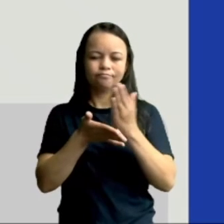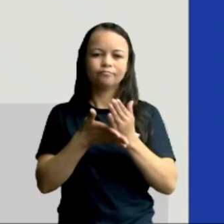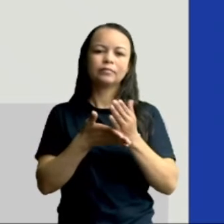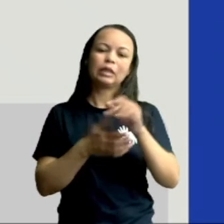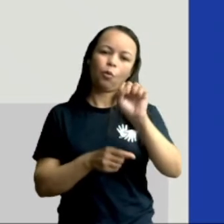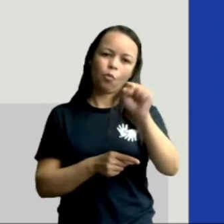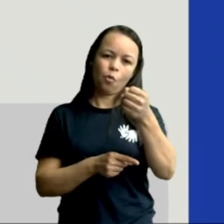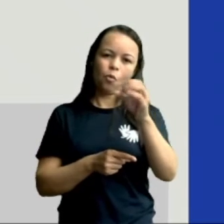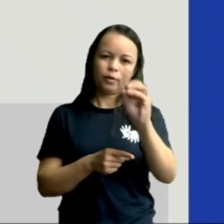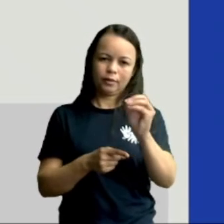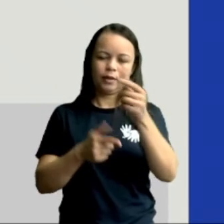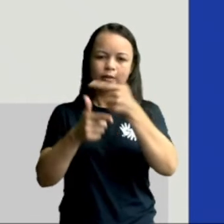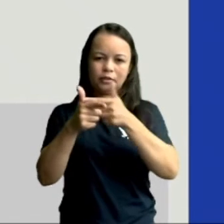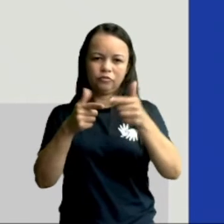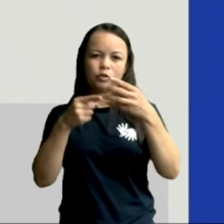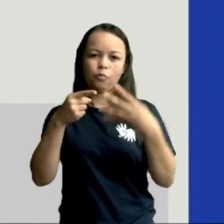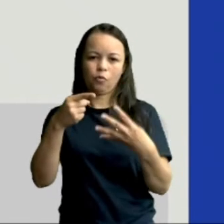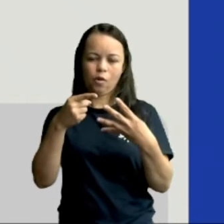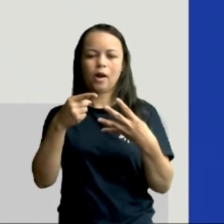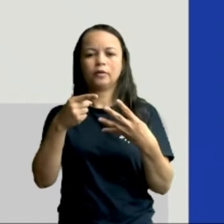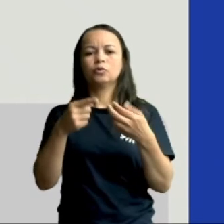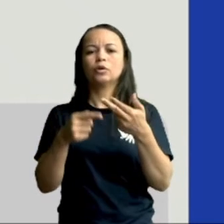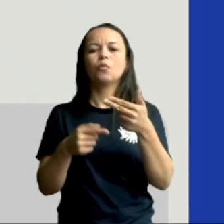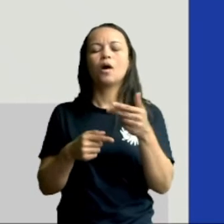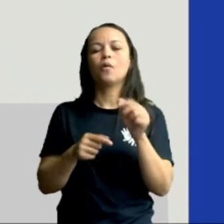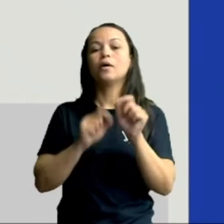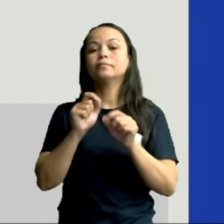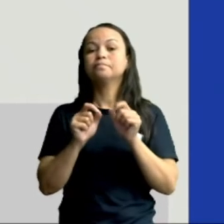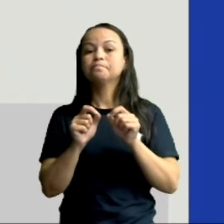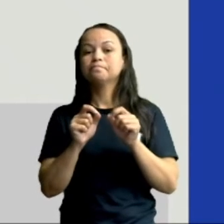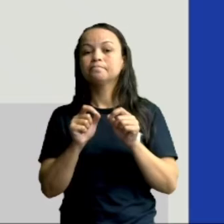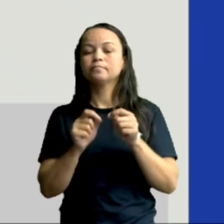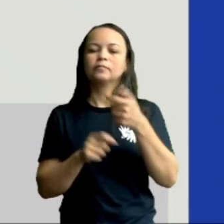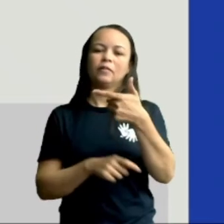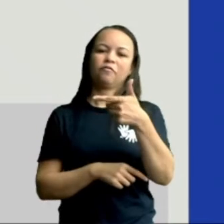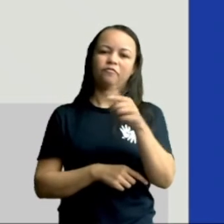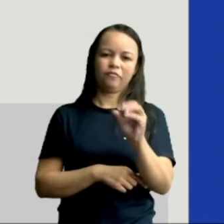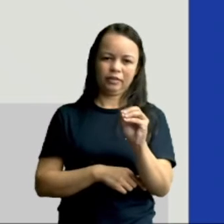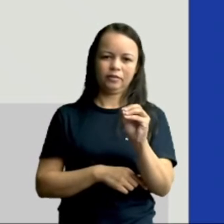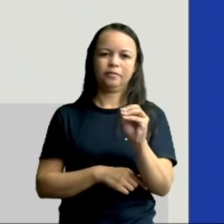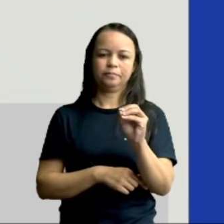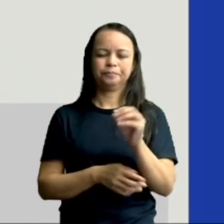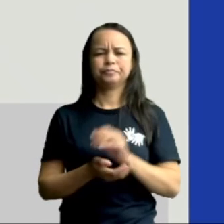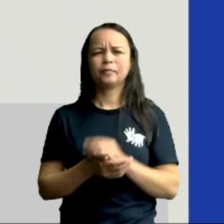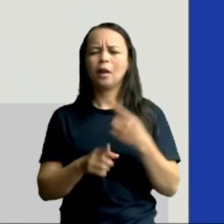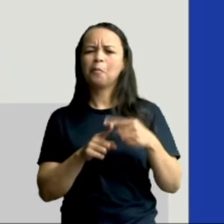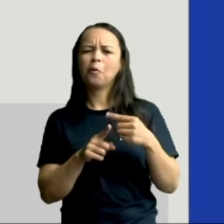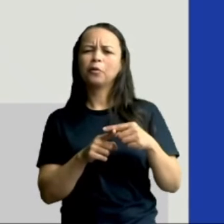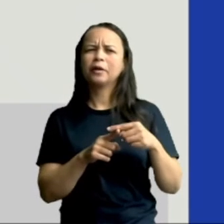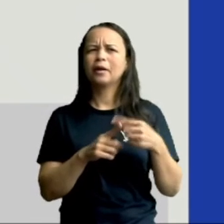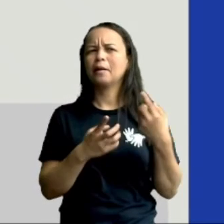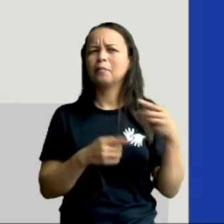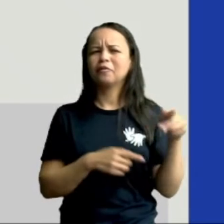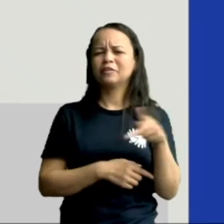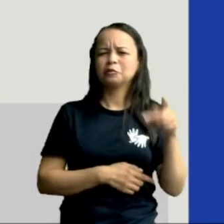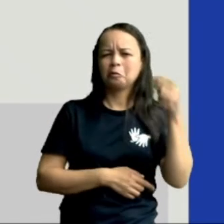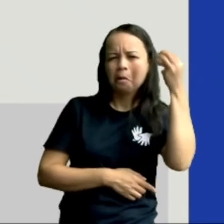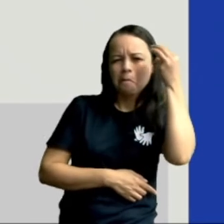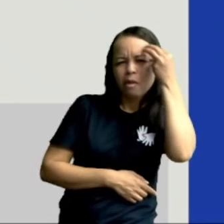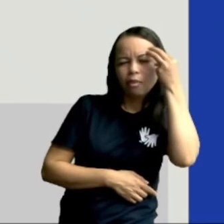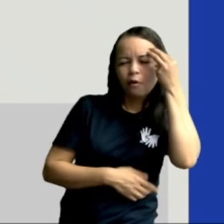dividir 80 por 4. 80 dividido por 4 vai ser igual a 20, tá? Por que, professora, mentalmente?